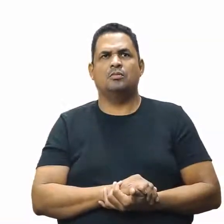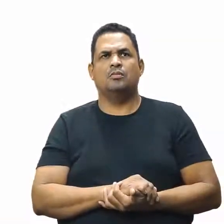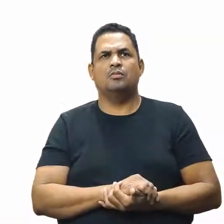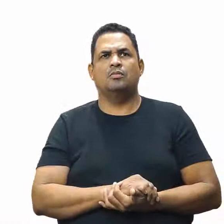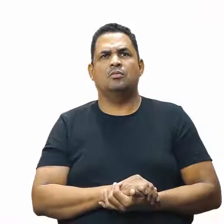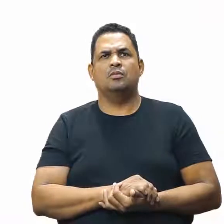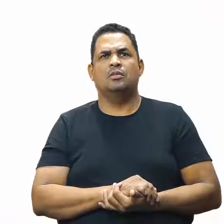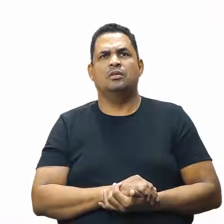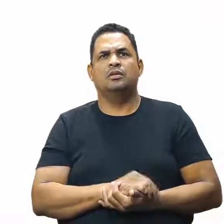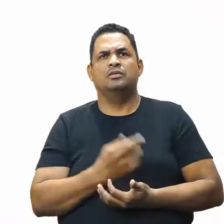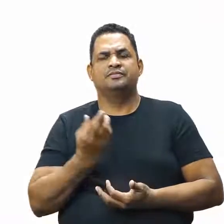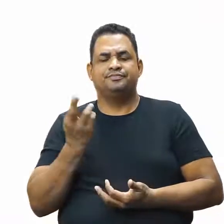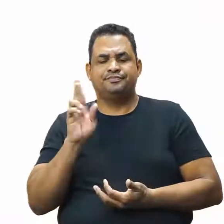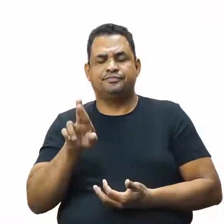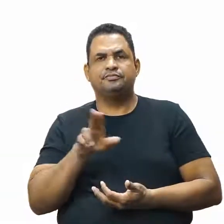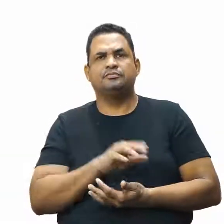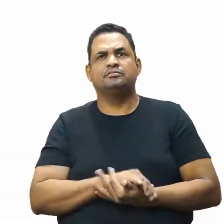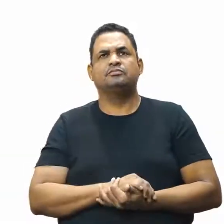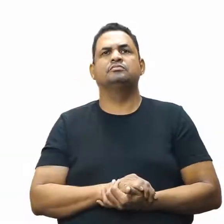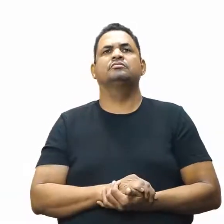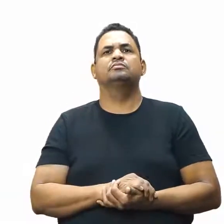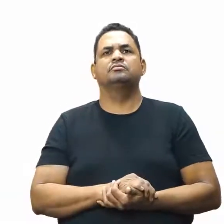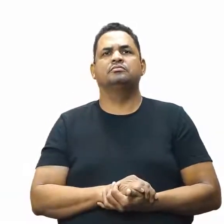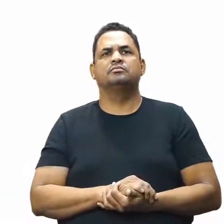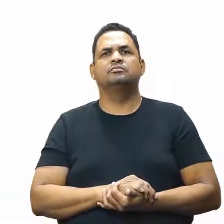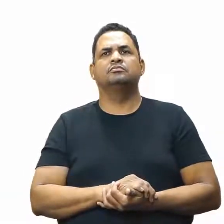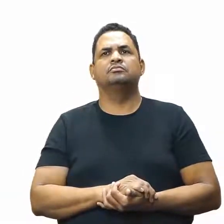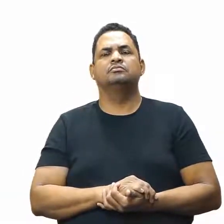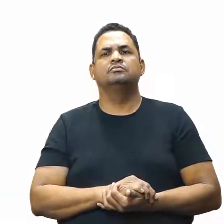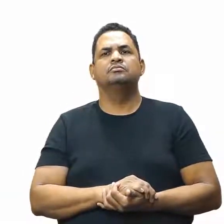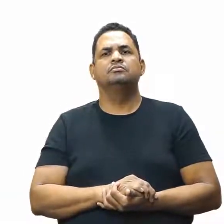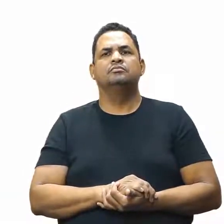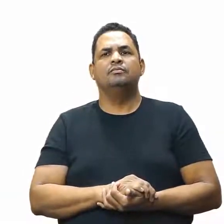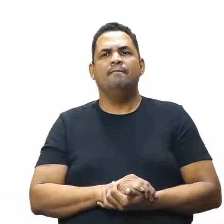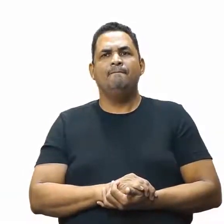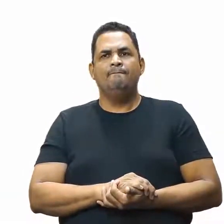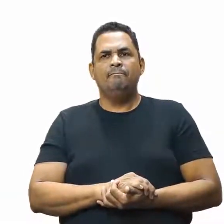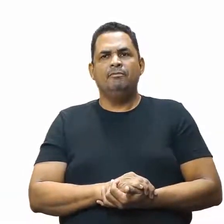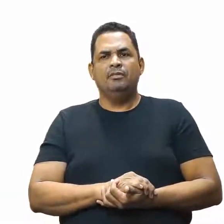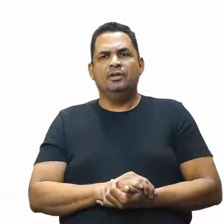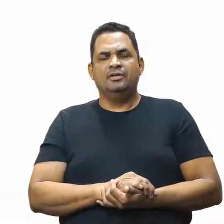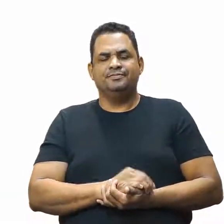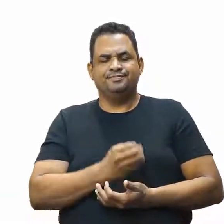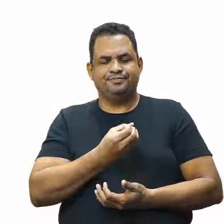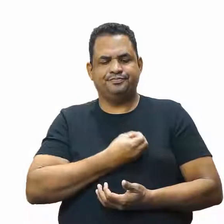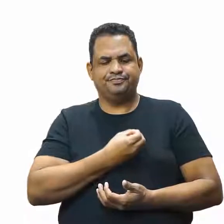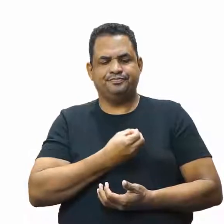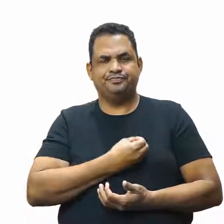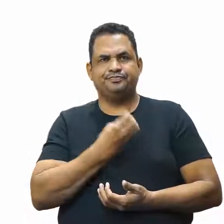Olha, recuperar já! Já! Vamos ali então, qual é a questão? Questão de número